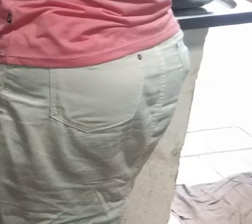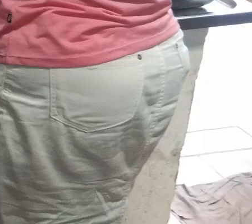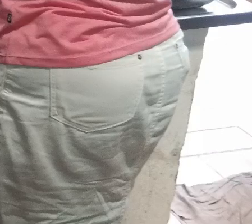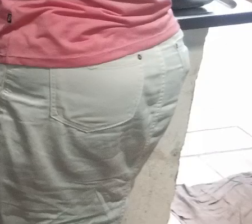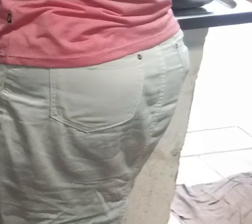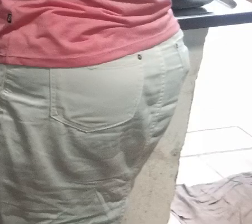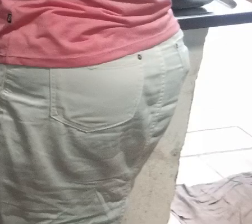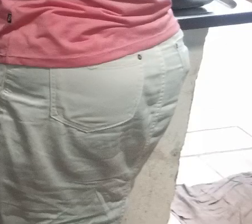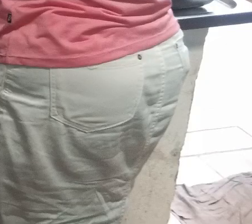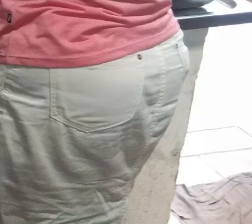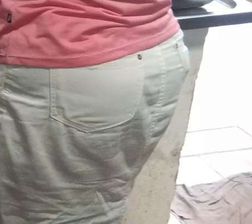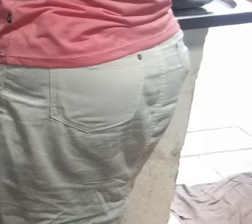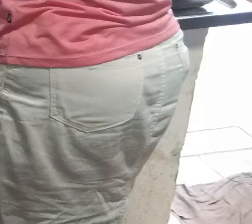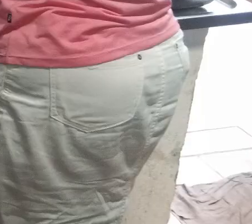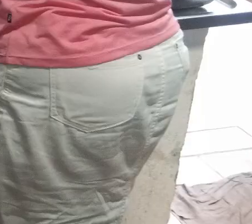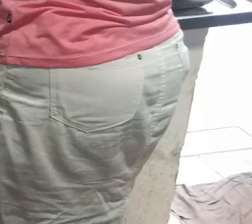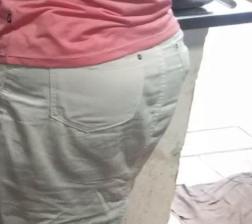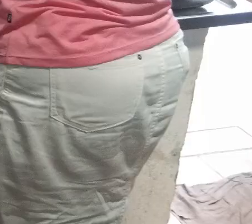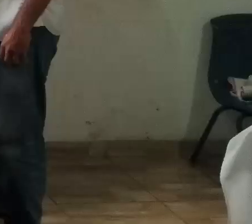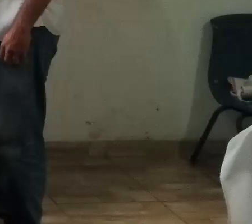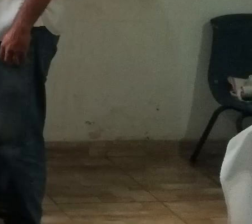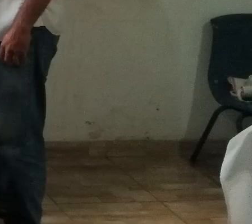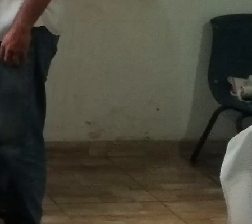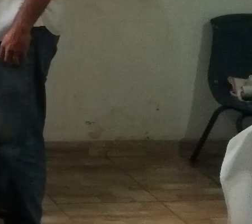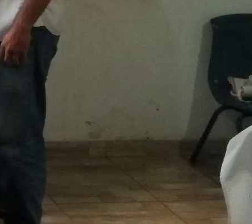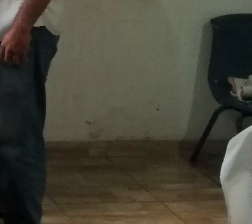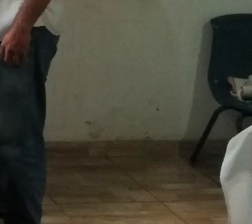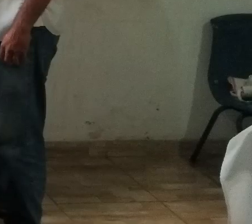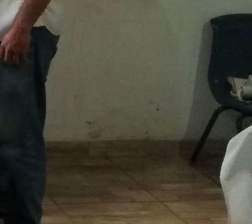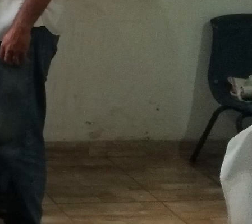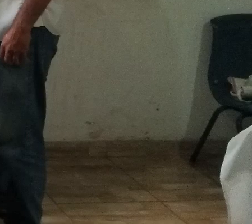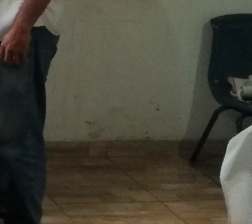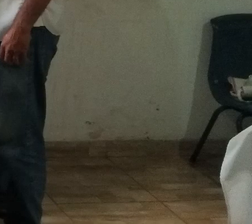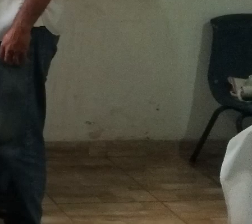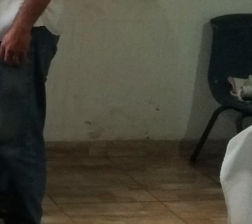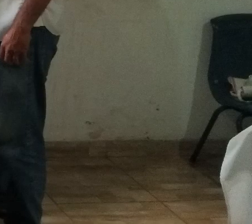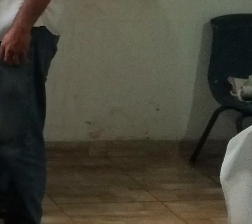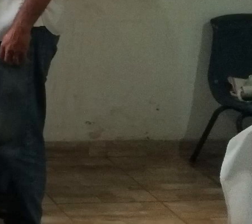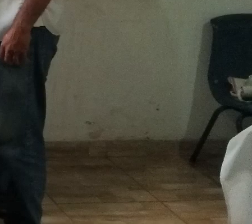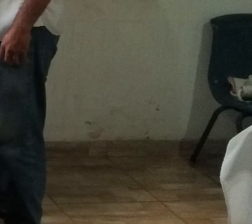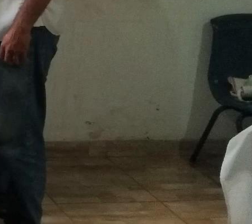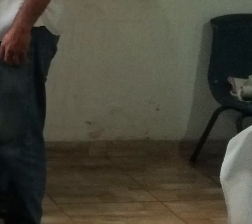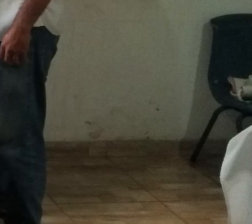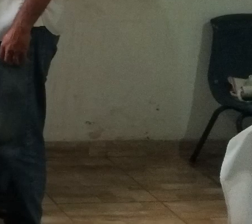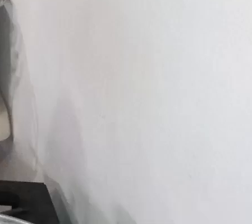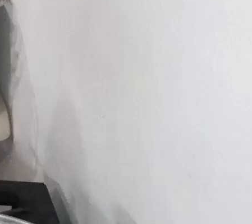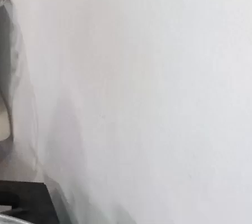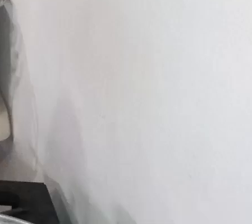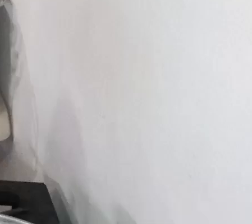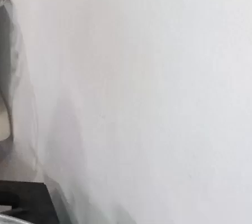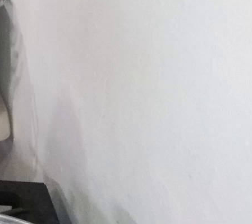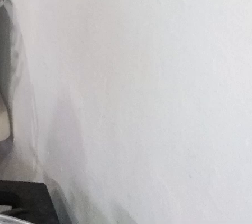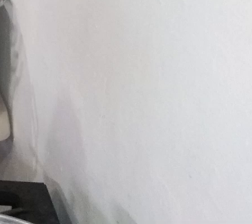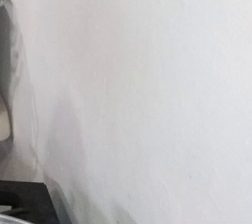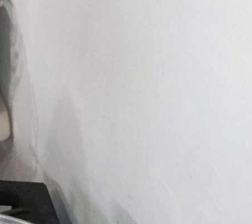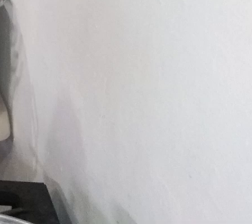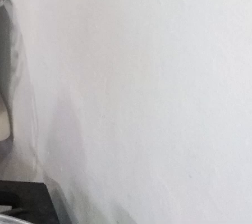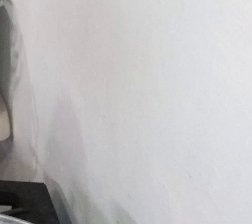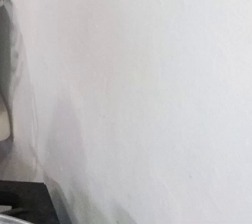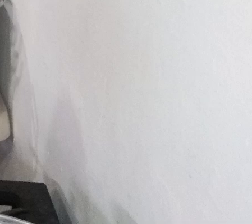que a gente vai ajudar, entendeu? Que a gente leva uma cesta básica, que a gente leva uma escova de dente, um sabonete